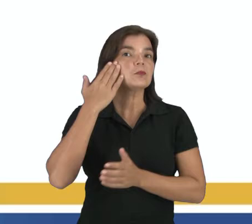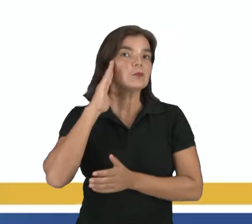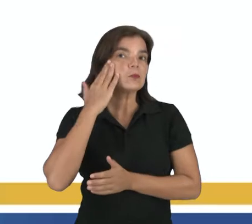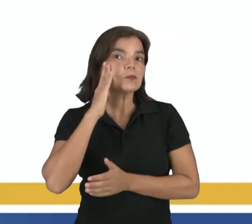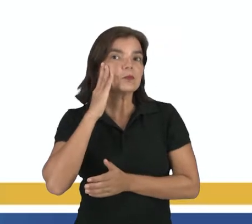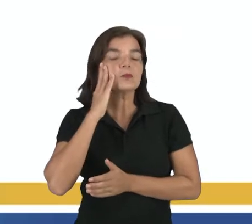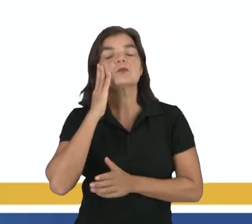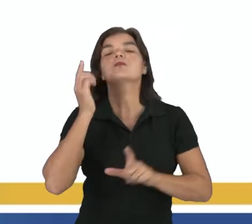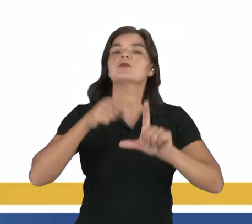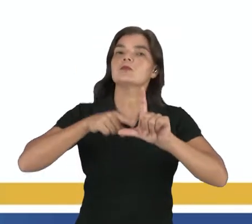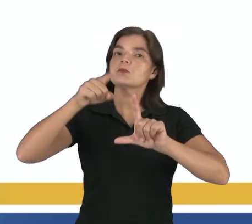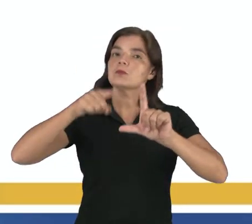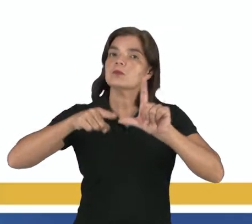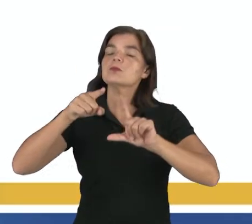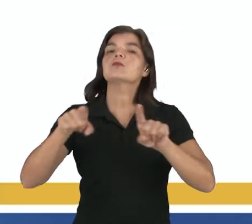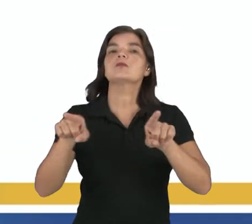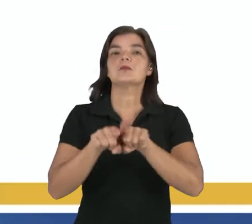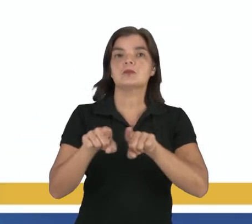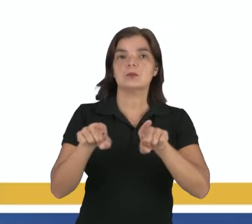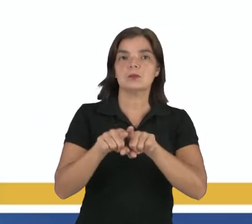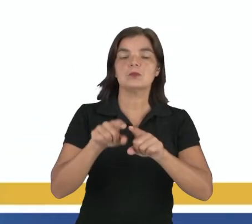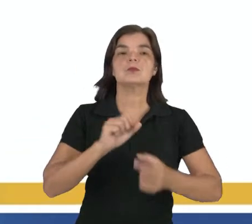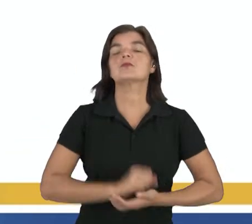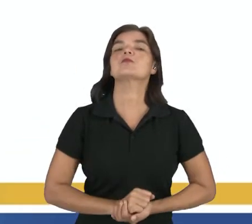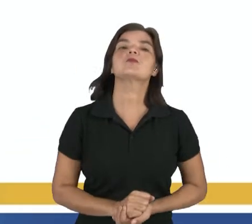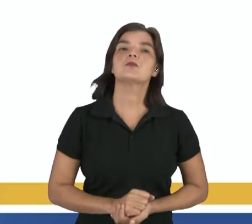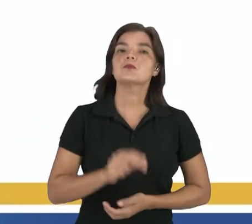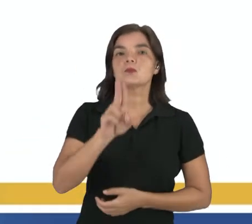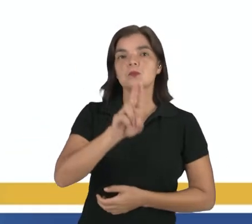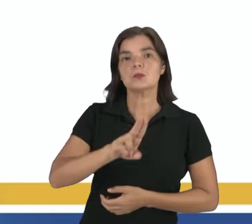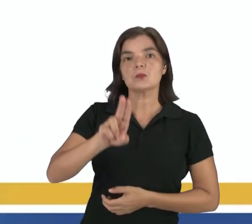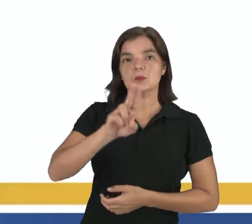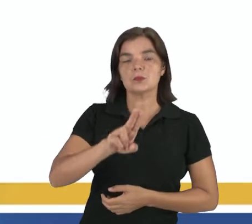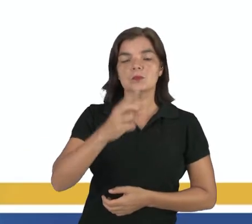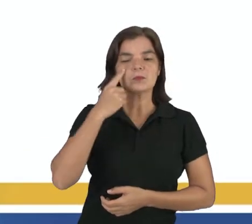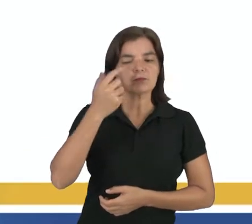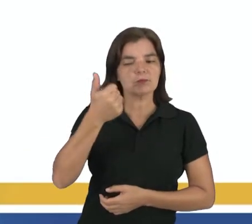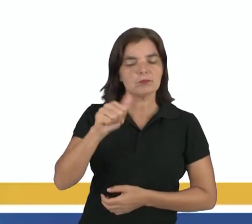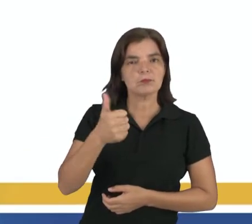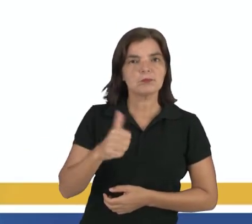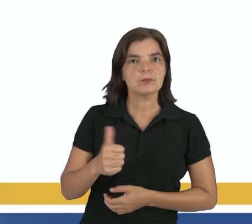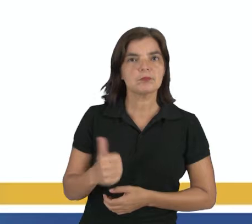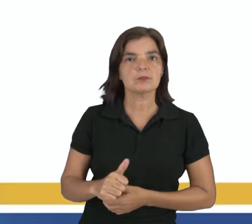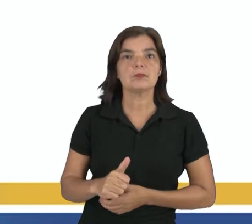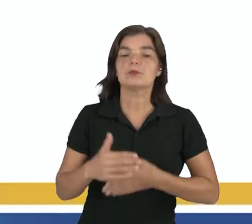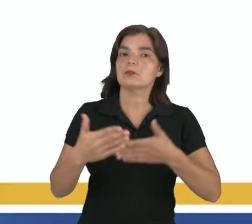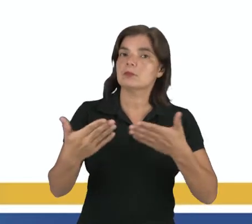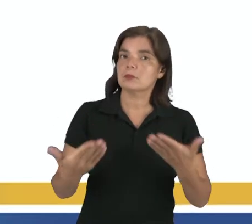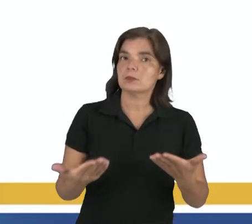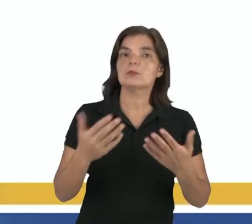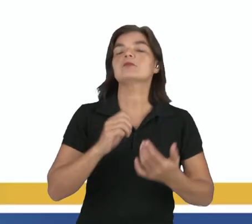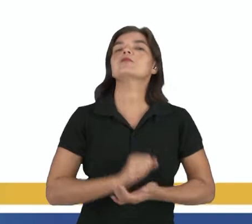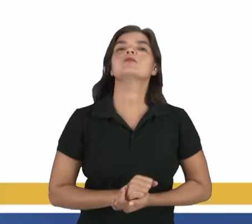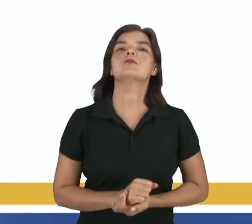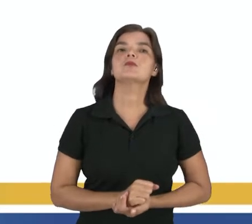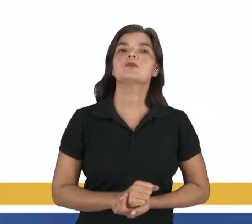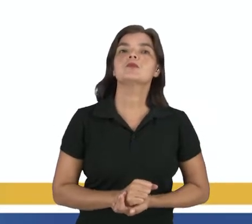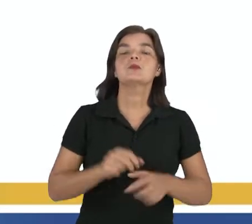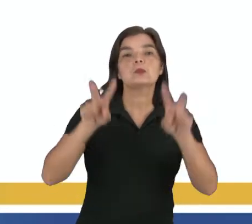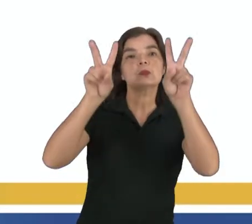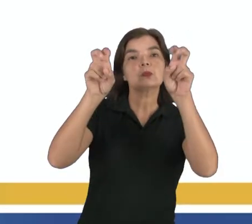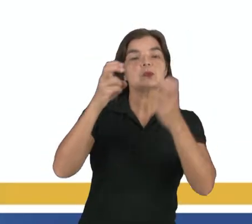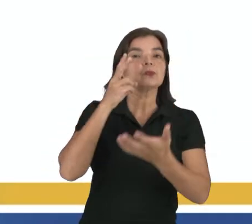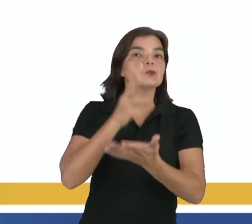leitura, a interpretação e até mesmo o uso das análises. Então, nesse caso, os